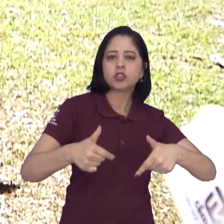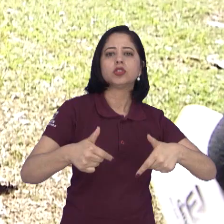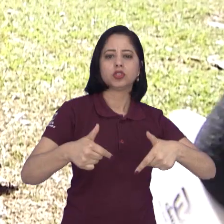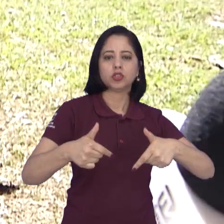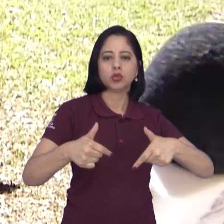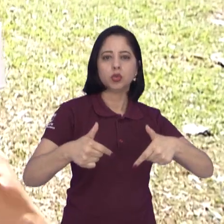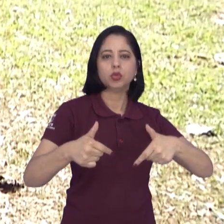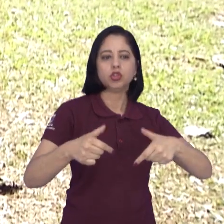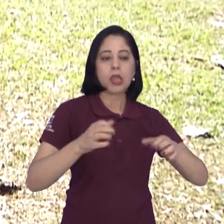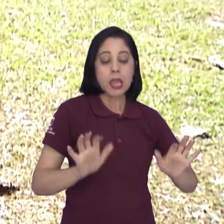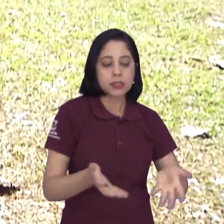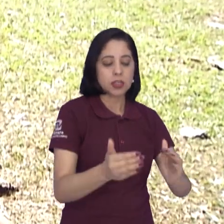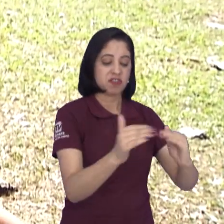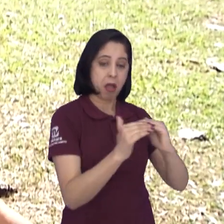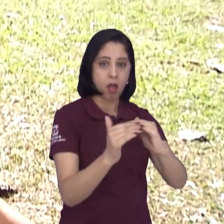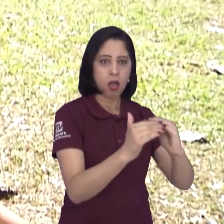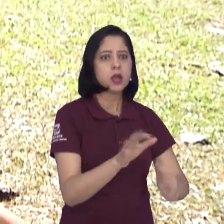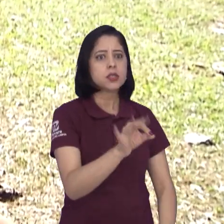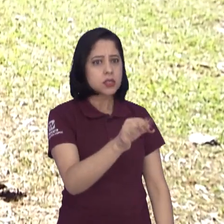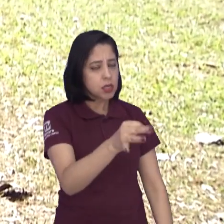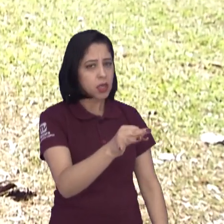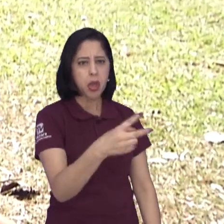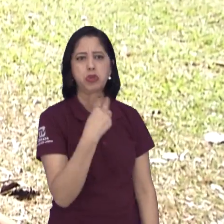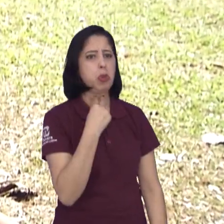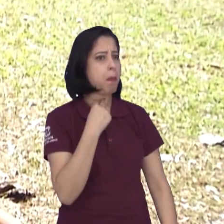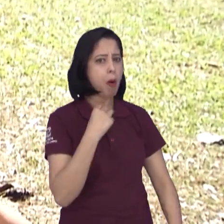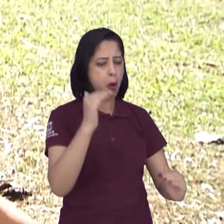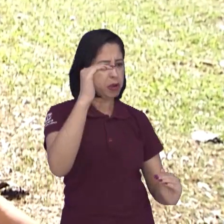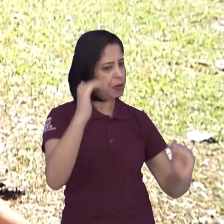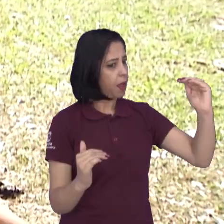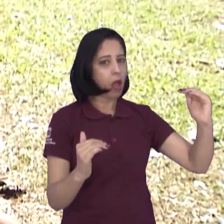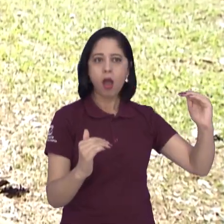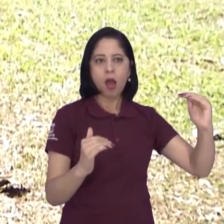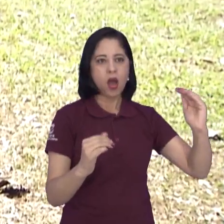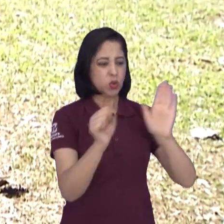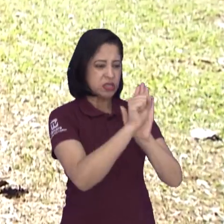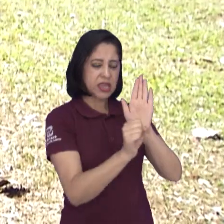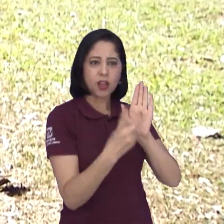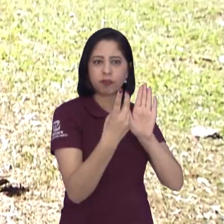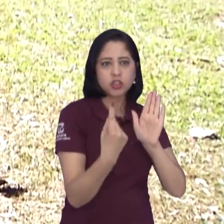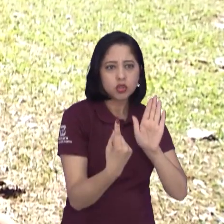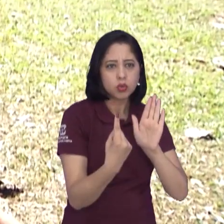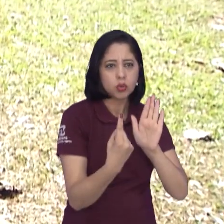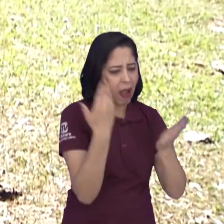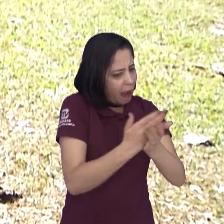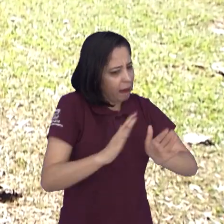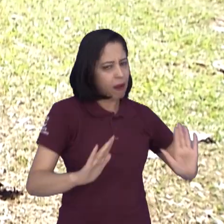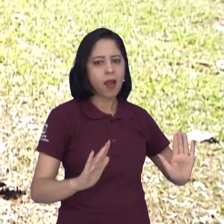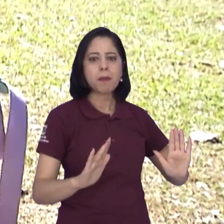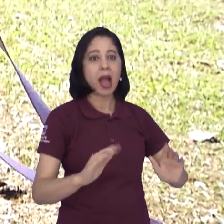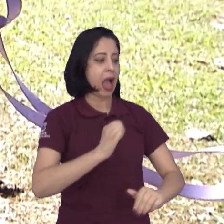essa igualdade? Por quê? Com certeza, não pode mais existir isso, né? Em pleno século XXI, isso aí tem que acabar, né? Assim